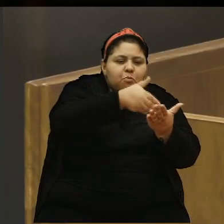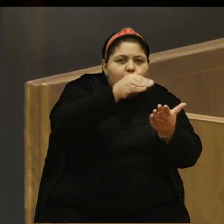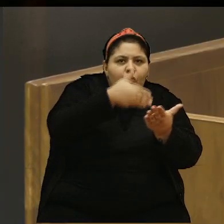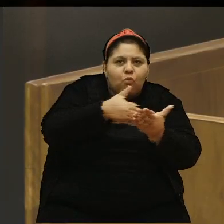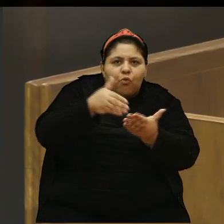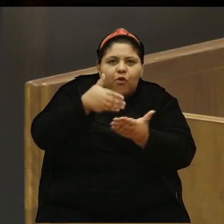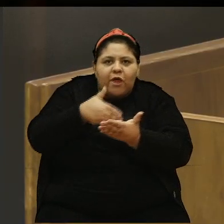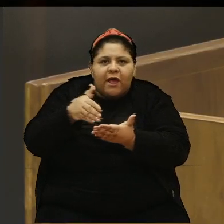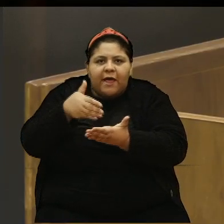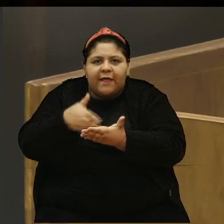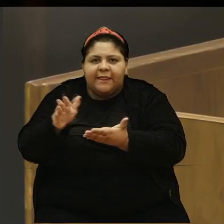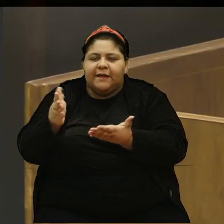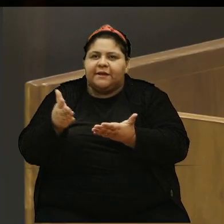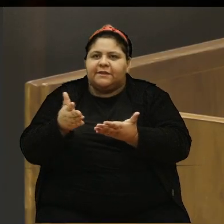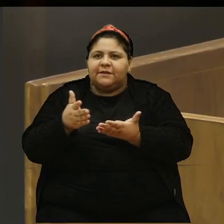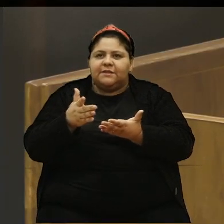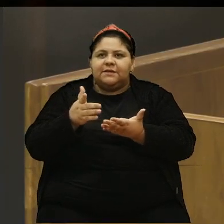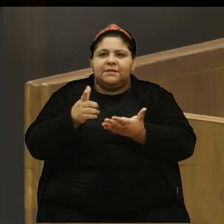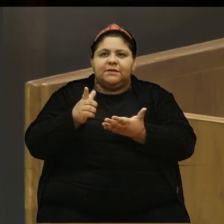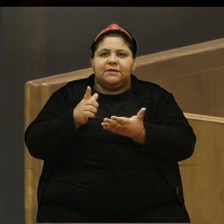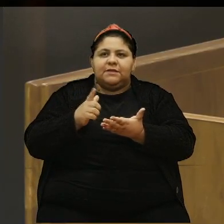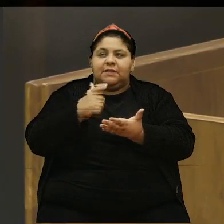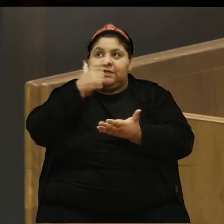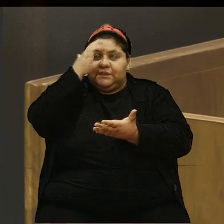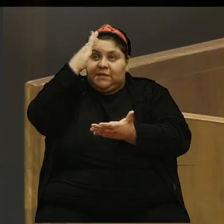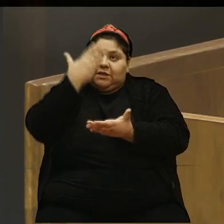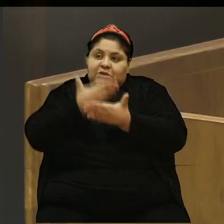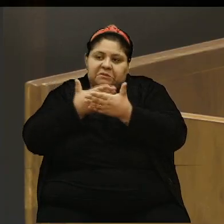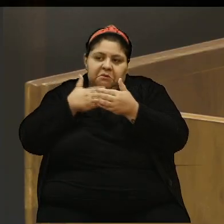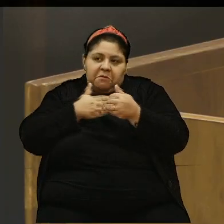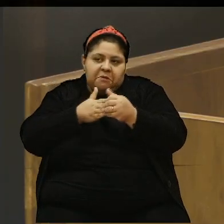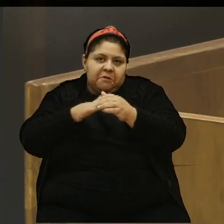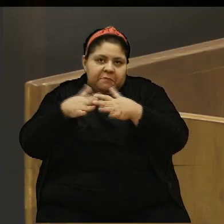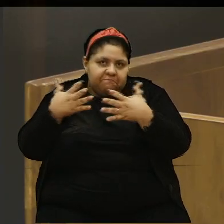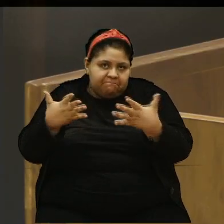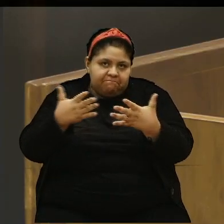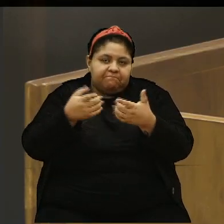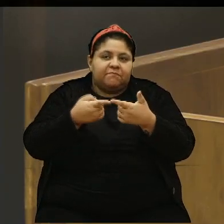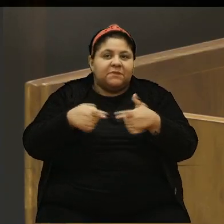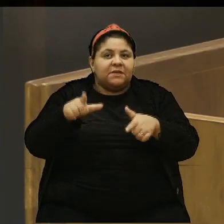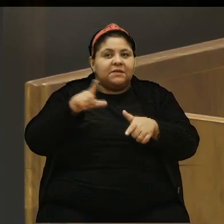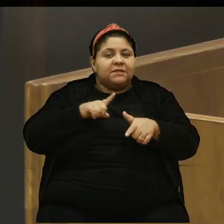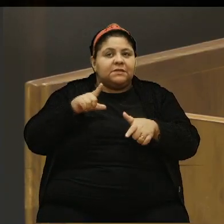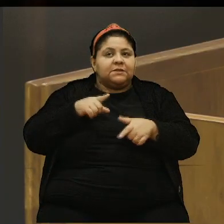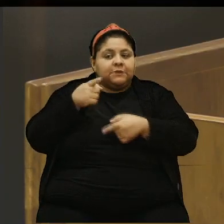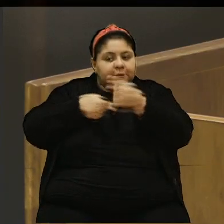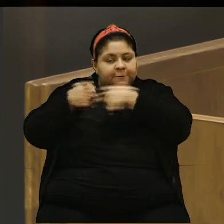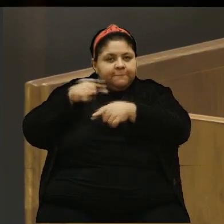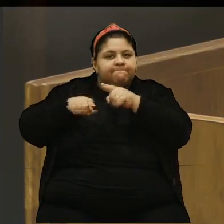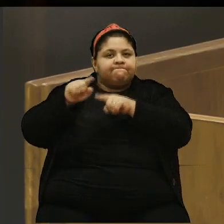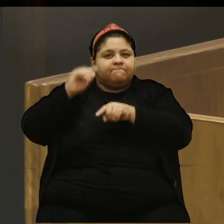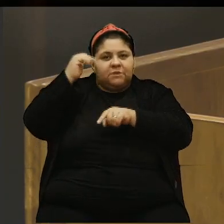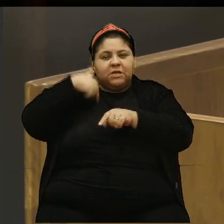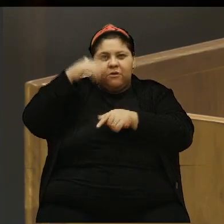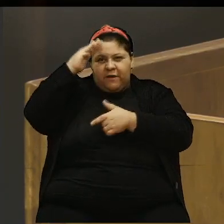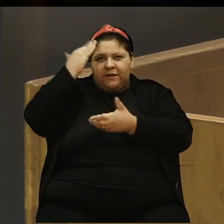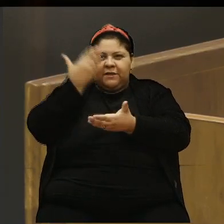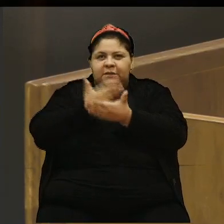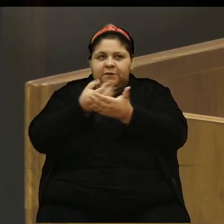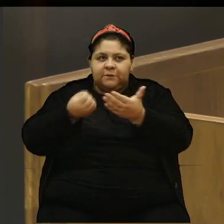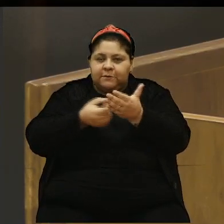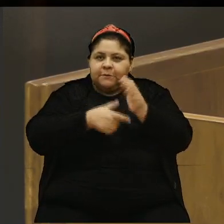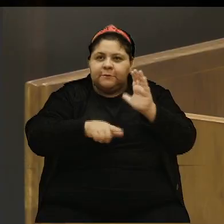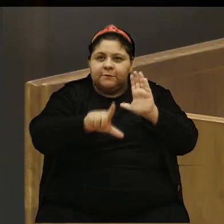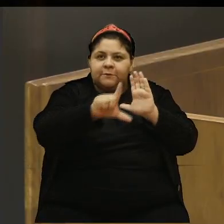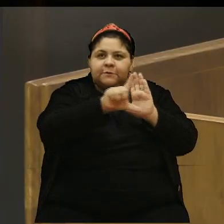tem até tipo uma certa perseguição, mas enfim. Mas a gente tem que superar isso. Eu acredito que essa nova lei a gente tem que ser